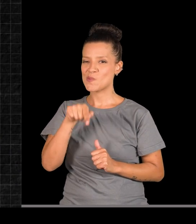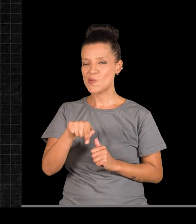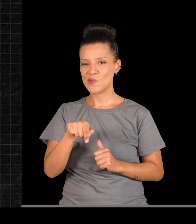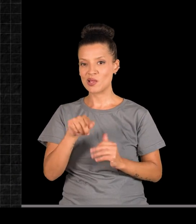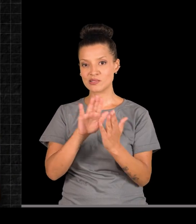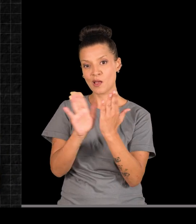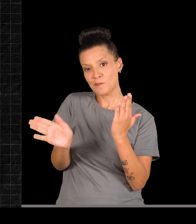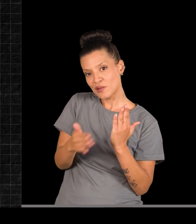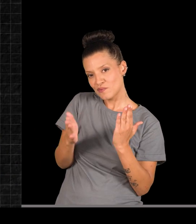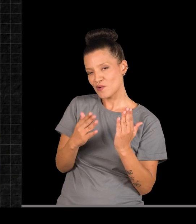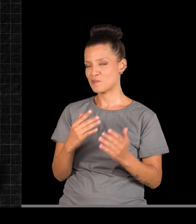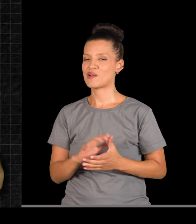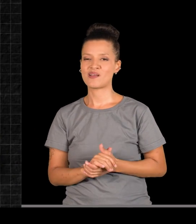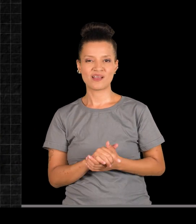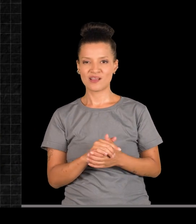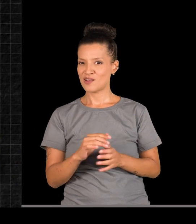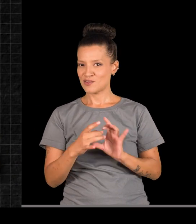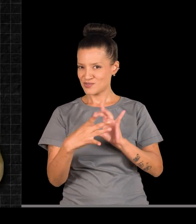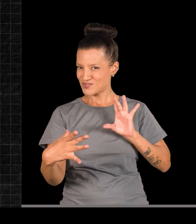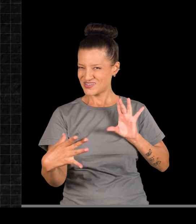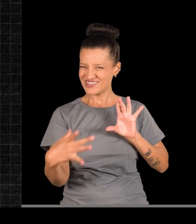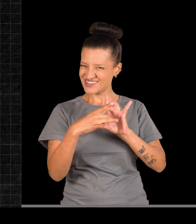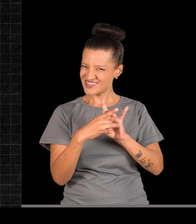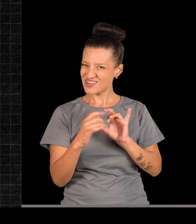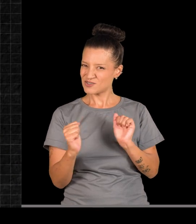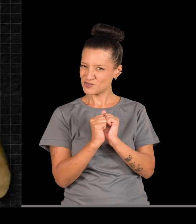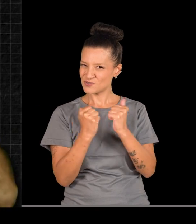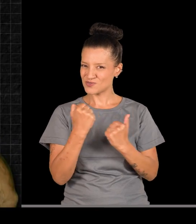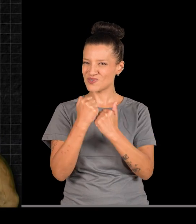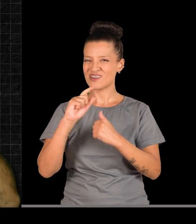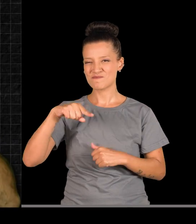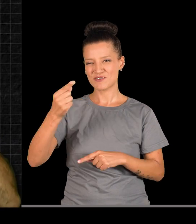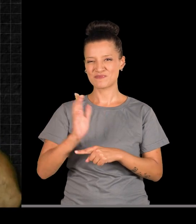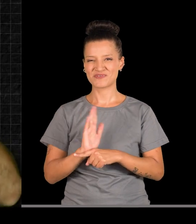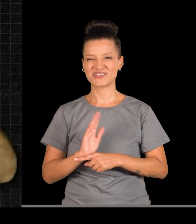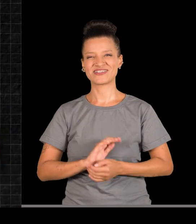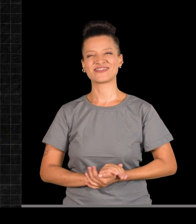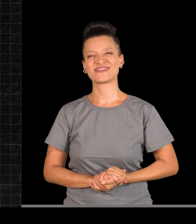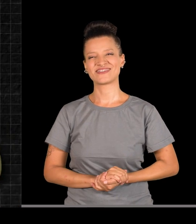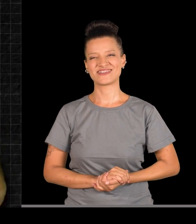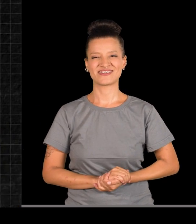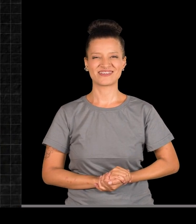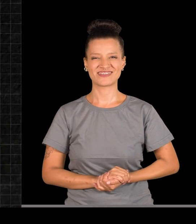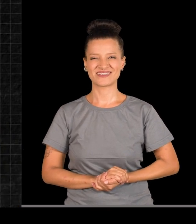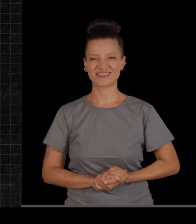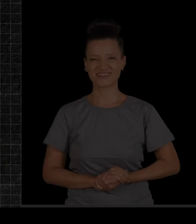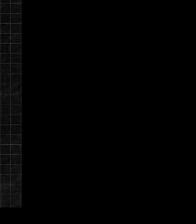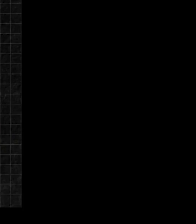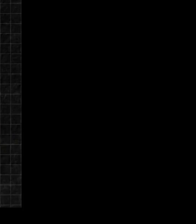completa, beleza? Então conheça a plataforma e vamos juntos. Você não está sozinho, eu tô contigo. Até o próximo vídeo.